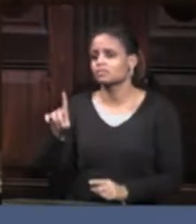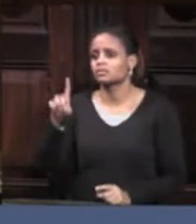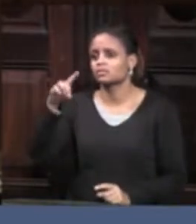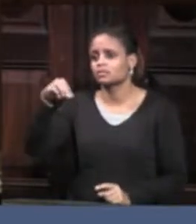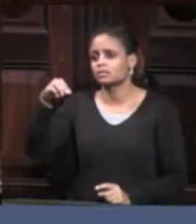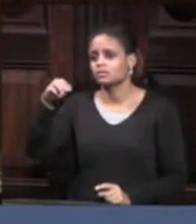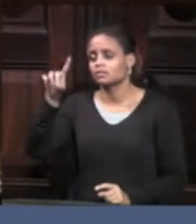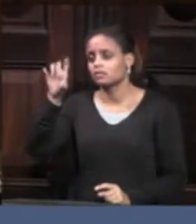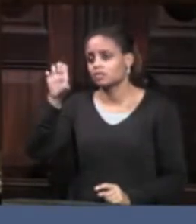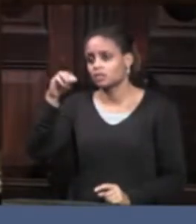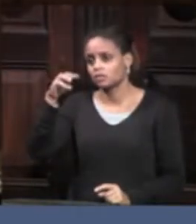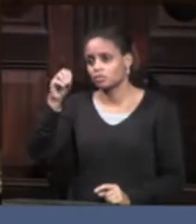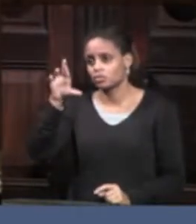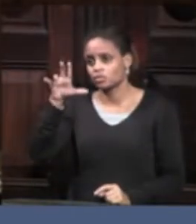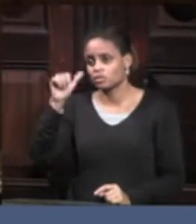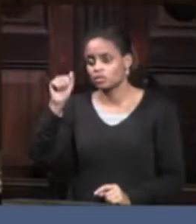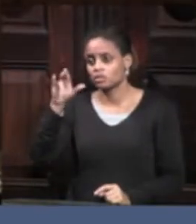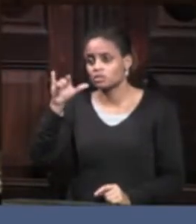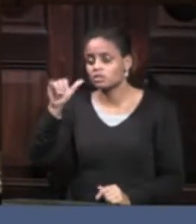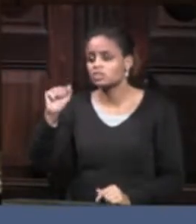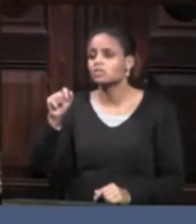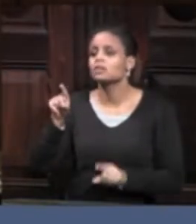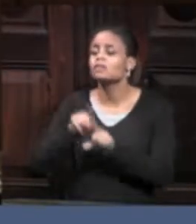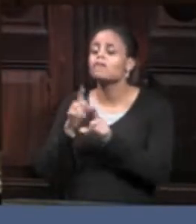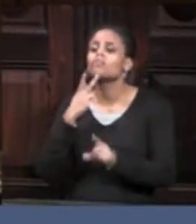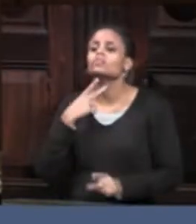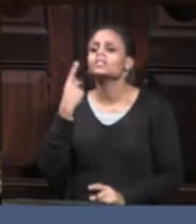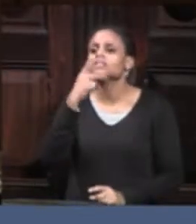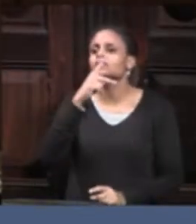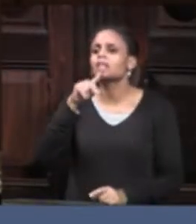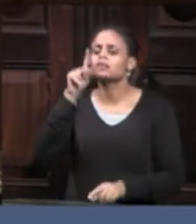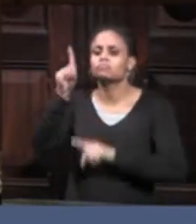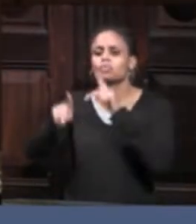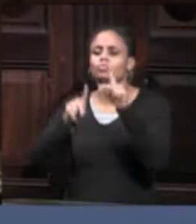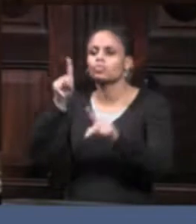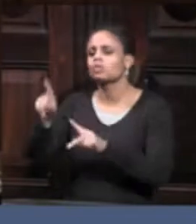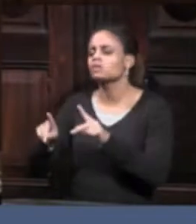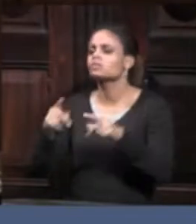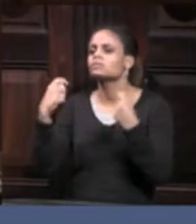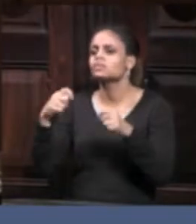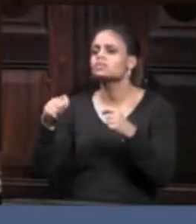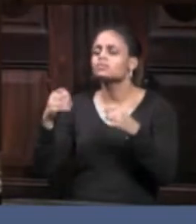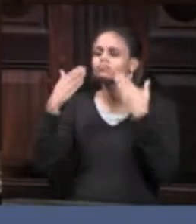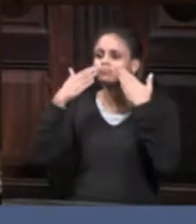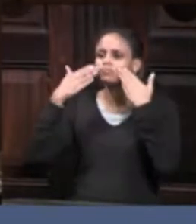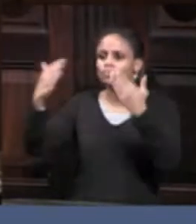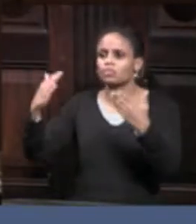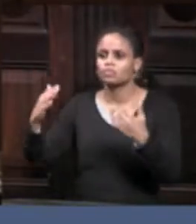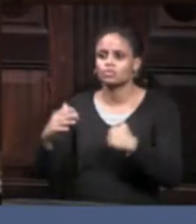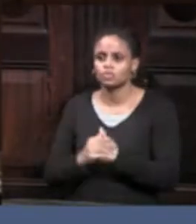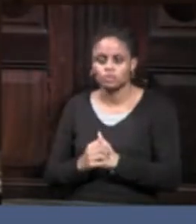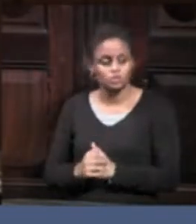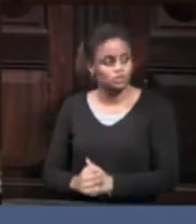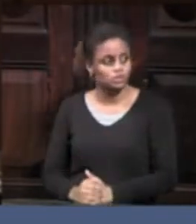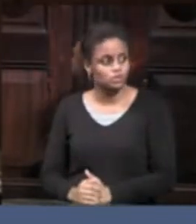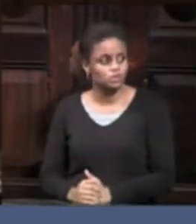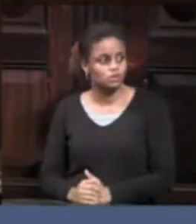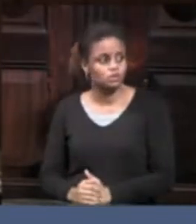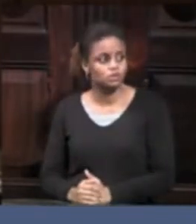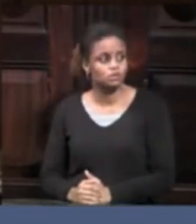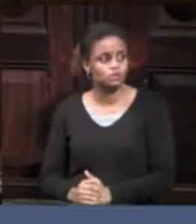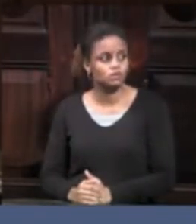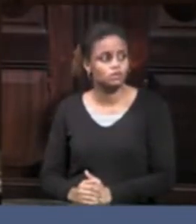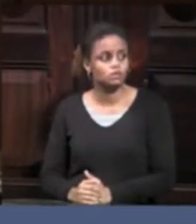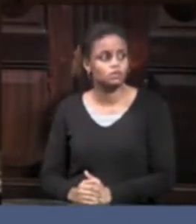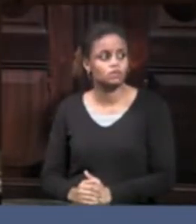soberana dos eleitos e do povo. Há aqui um ativismo jurídico, há aqui uma sobreposição